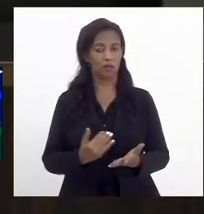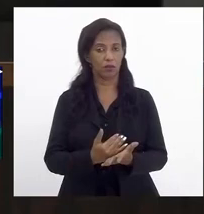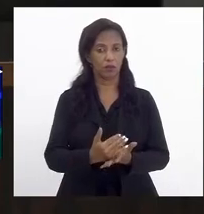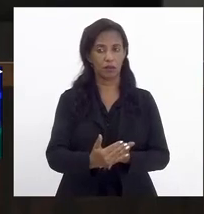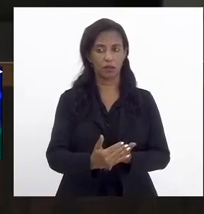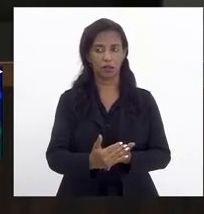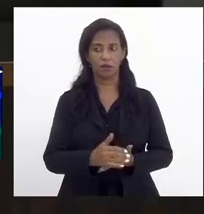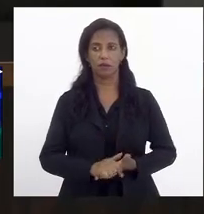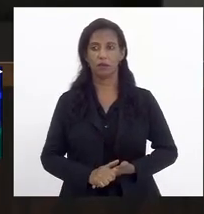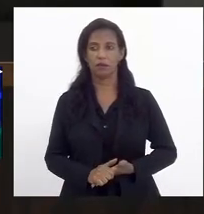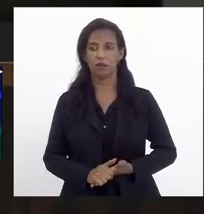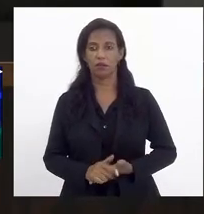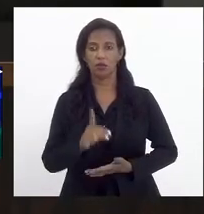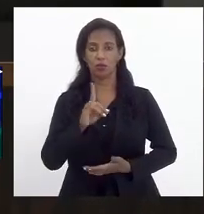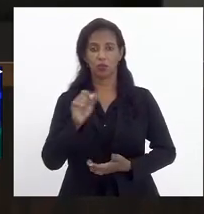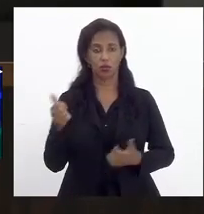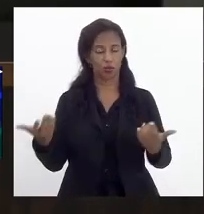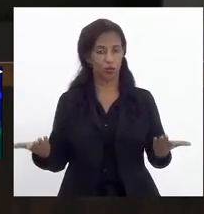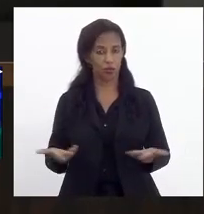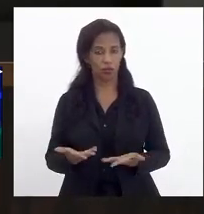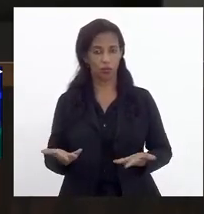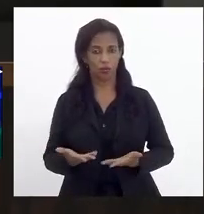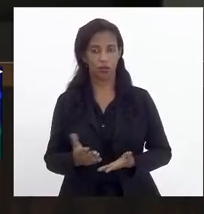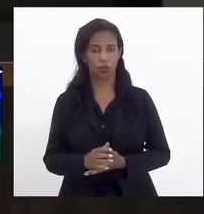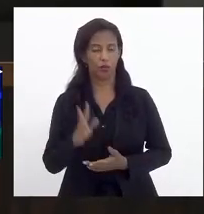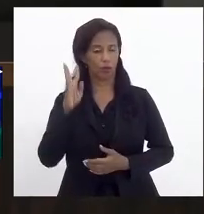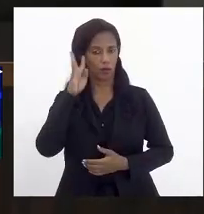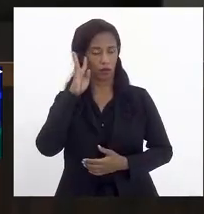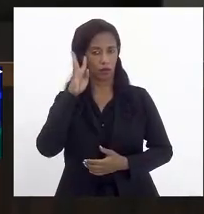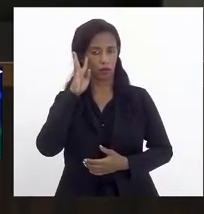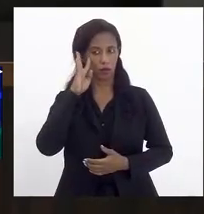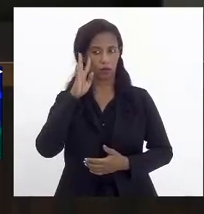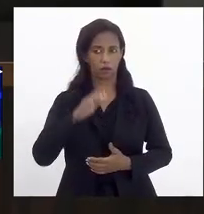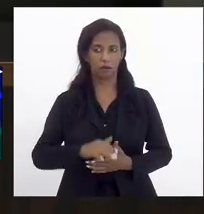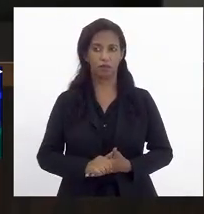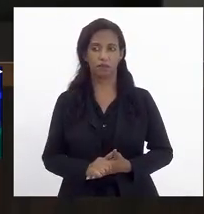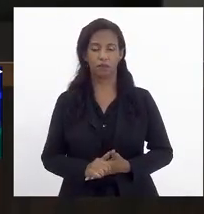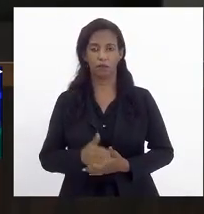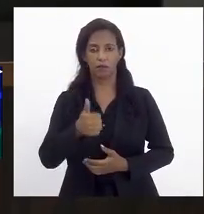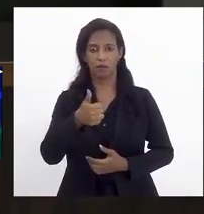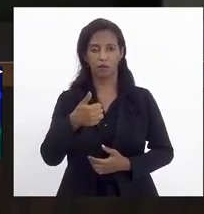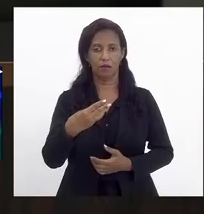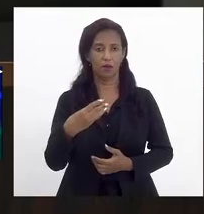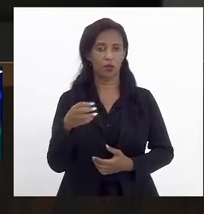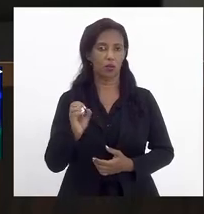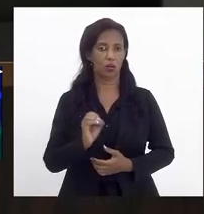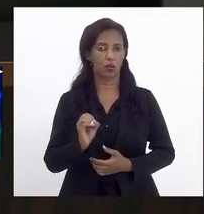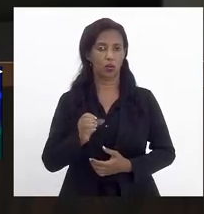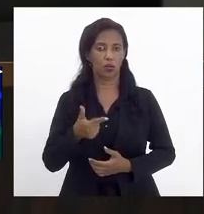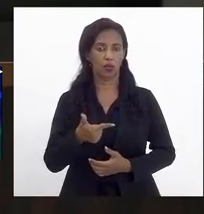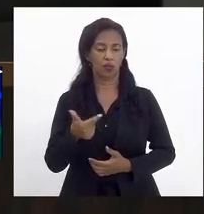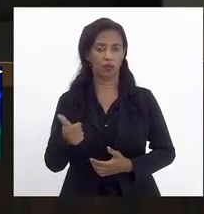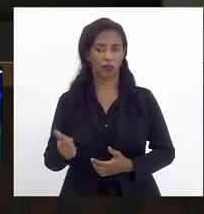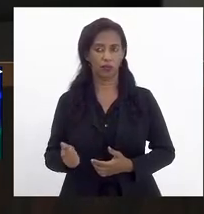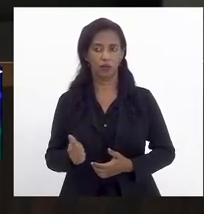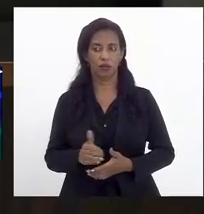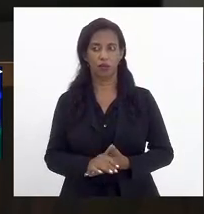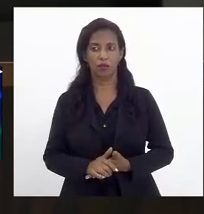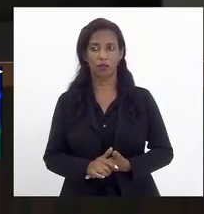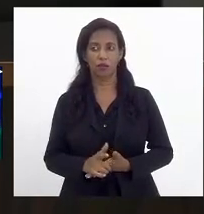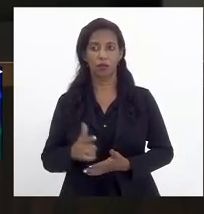inicial no dia de hoje e quarta-feira Treze de outubro de dois mil e 21